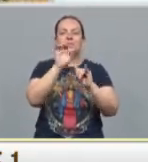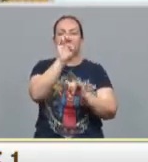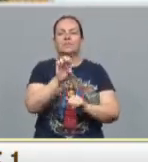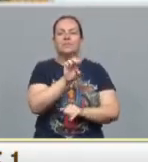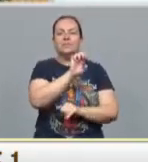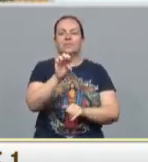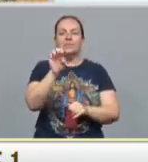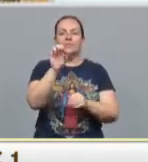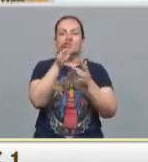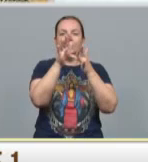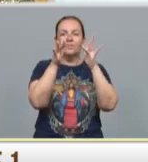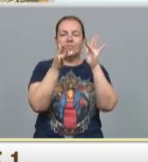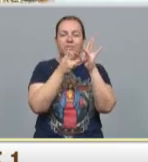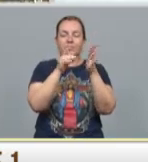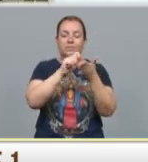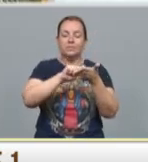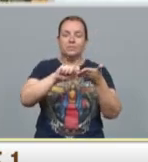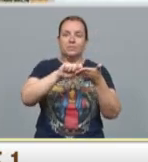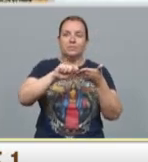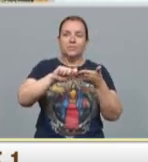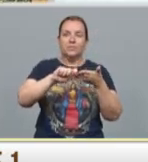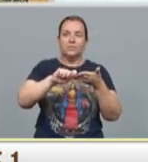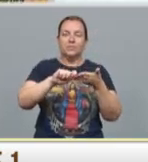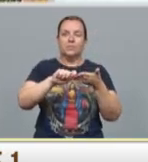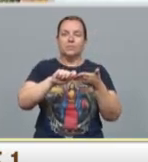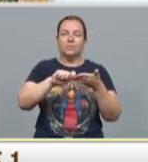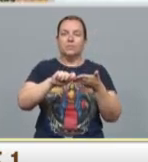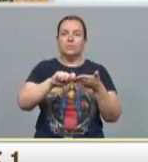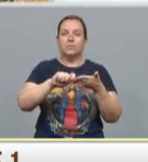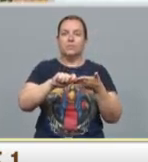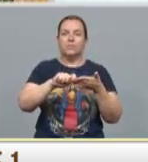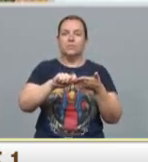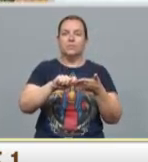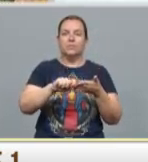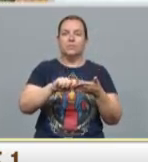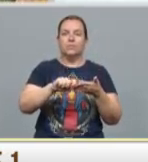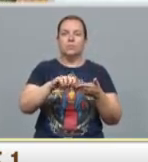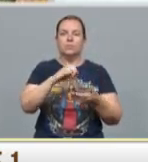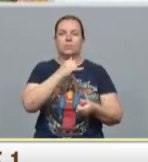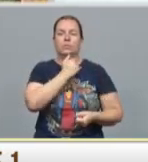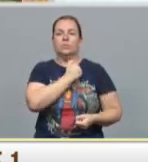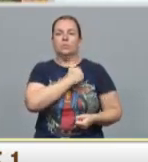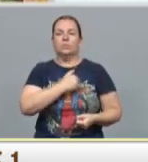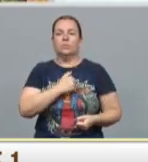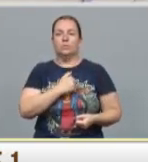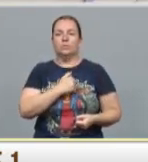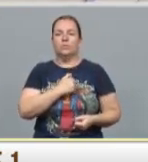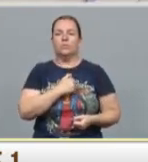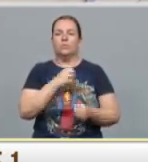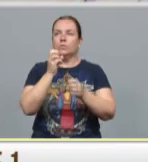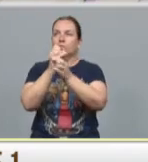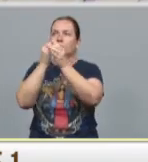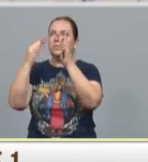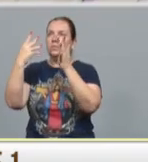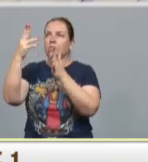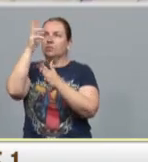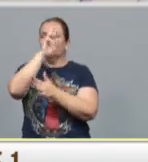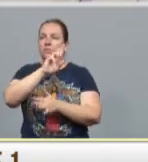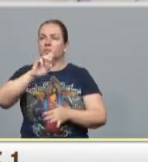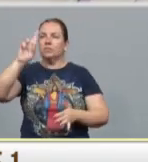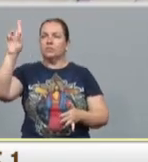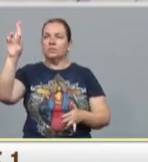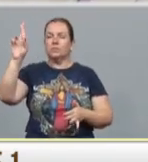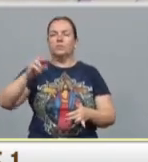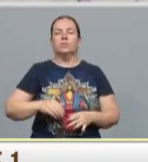do Evangelho de Jesus Cristo, segundo João. Glória a